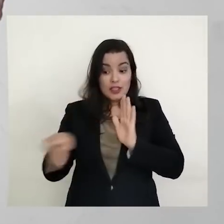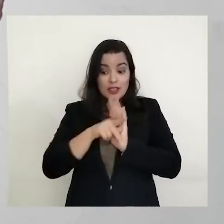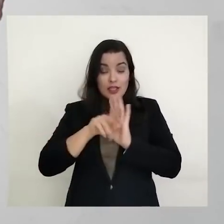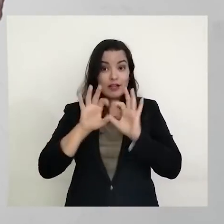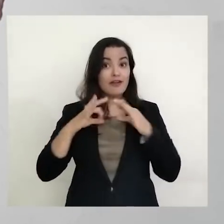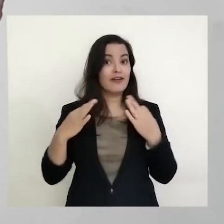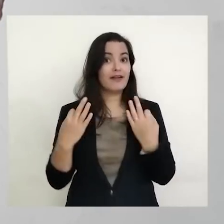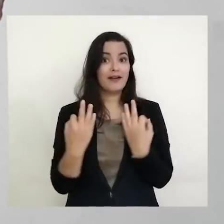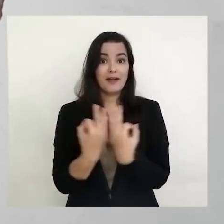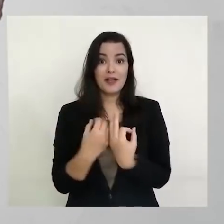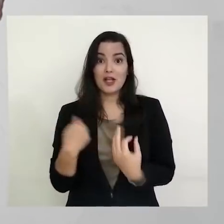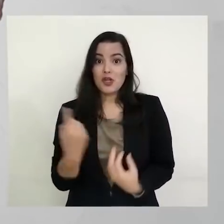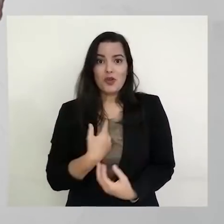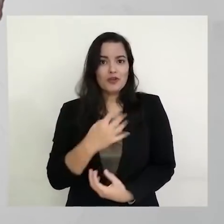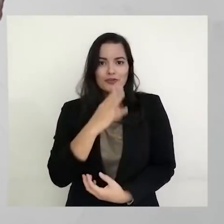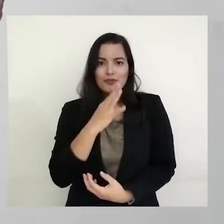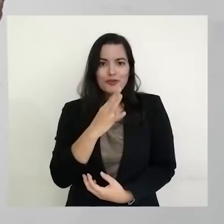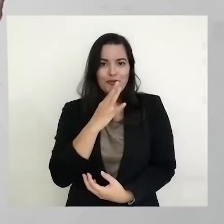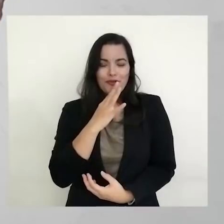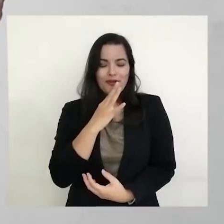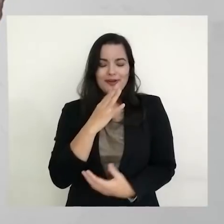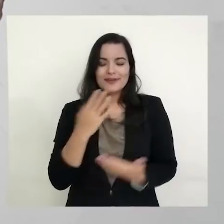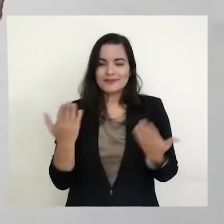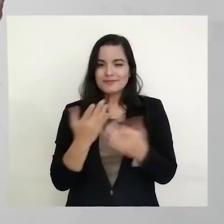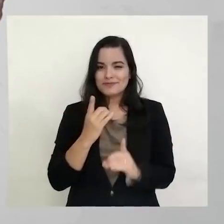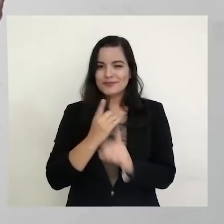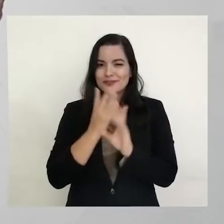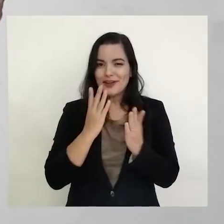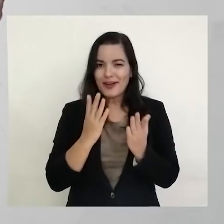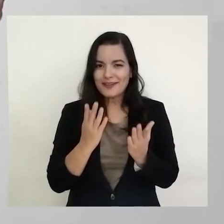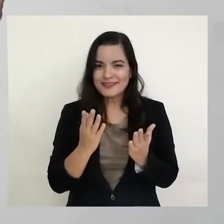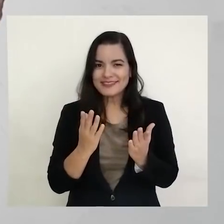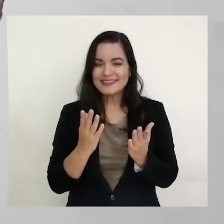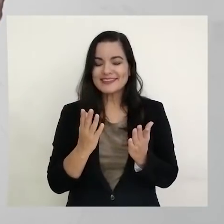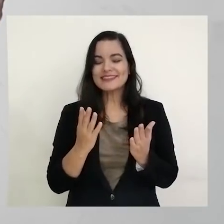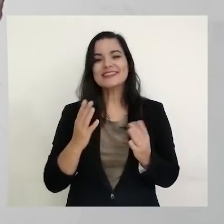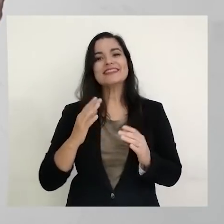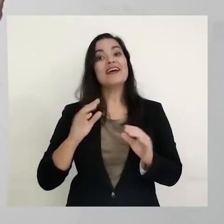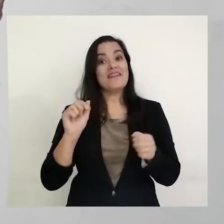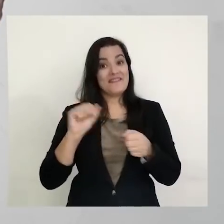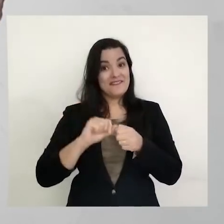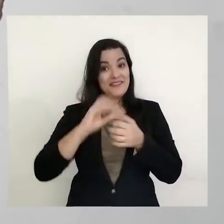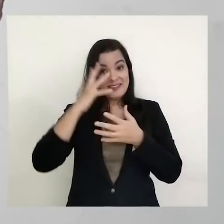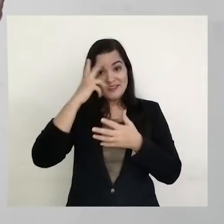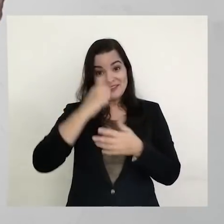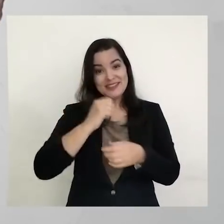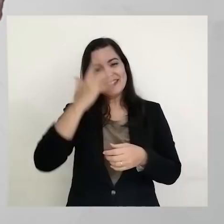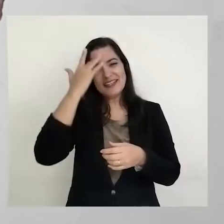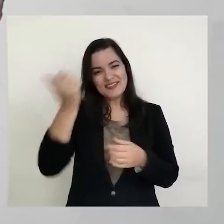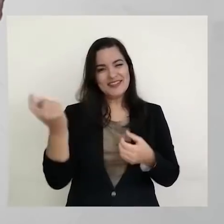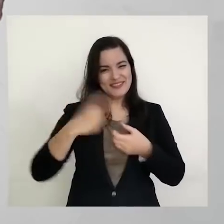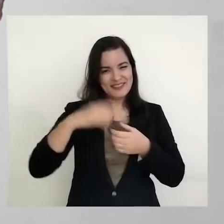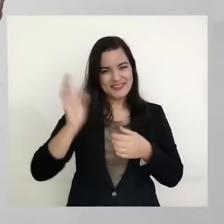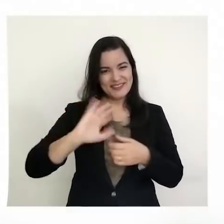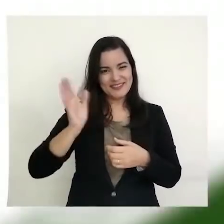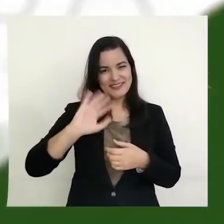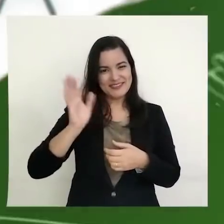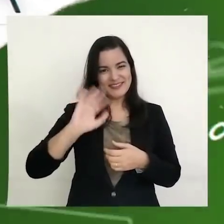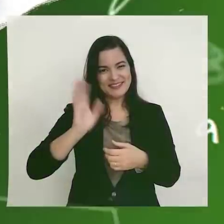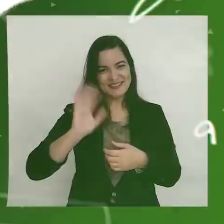nós nem imaginamos. É hora de descobrir. Então caprichem, eu espero vocês amanhã. Tchau,